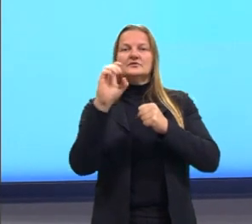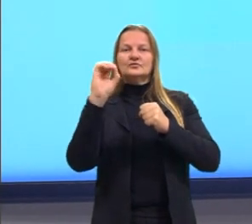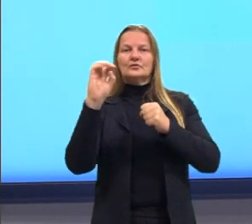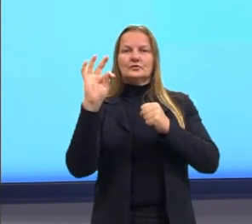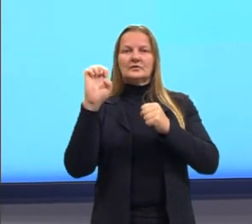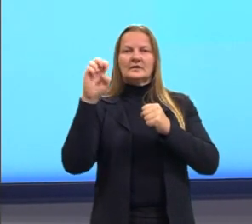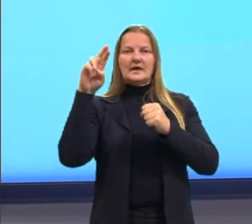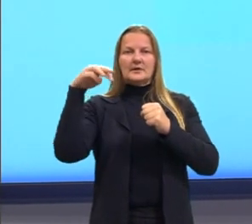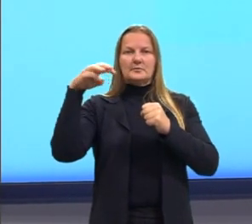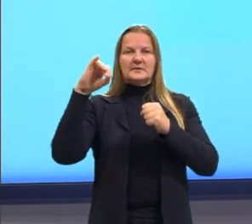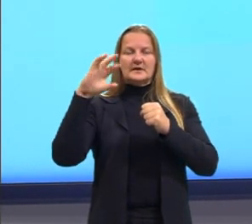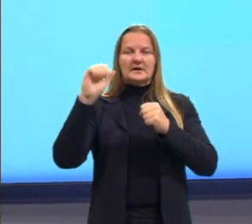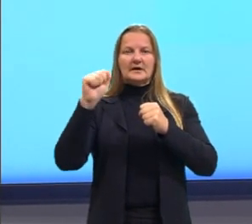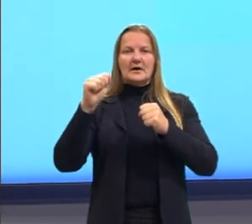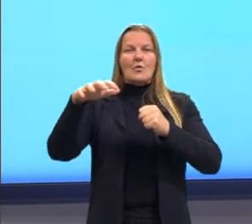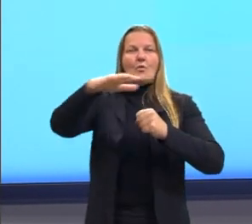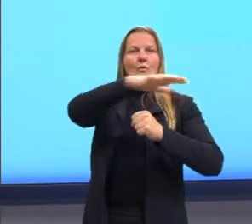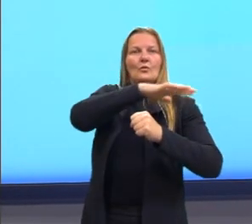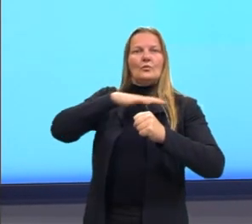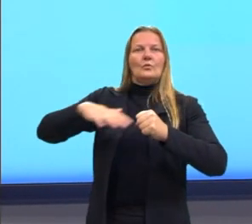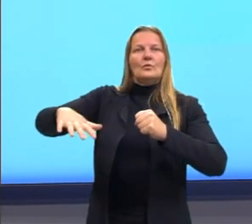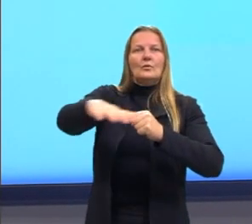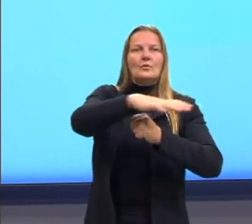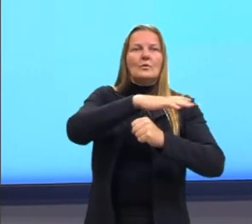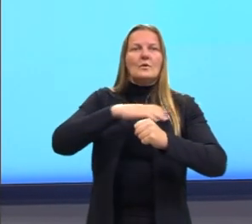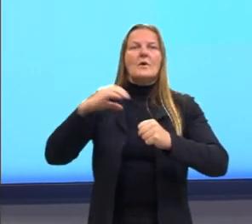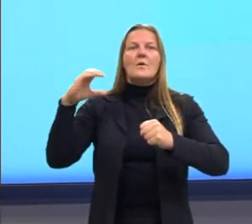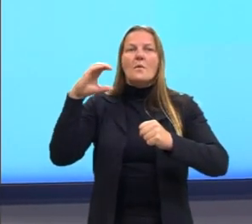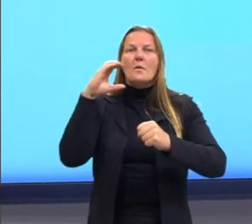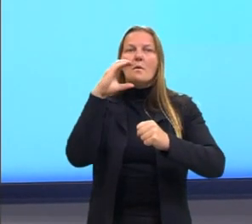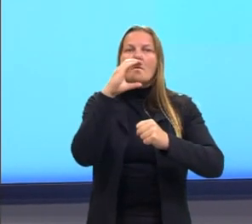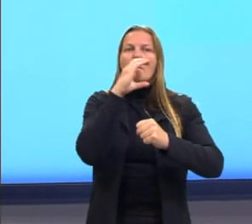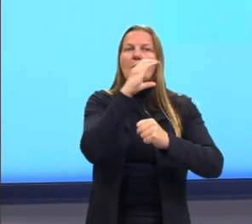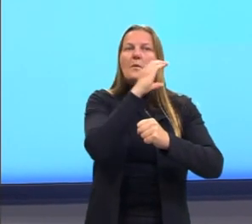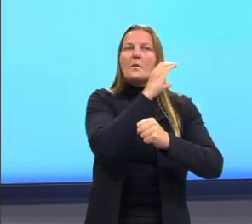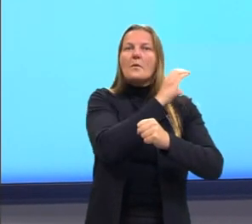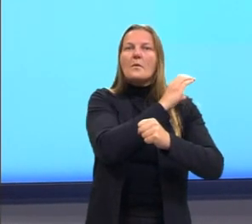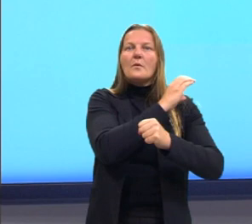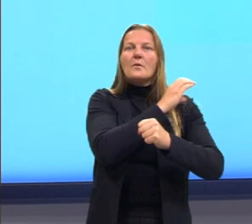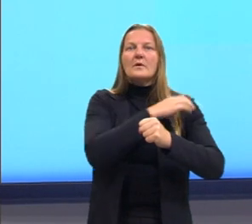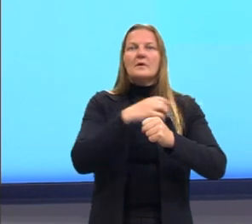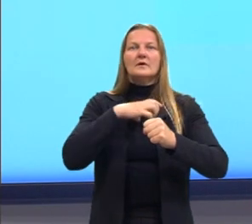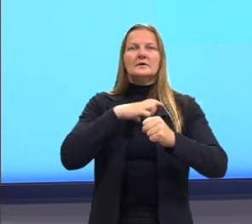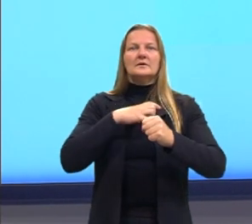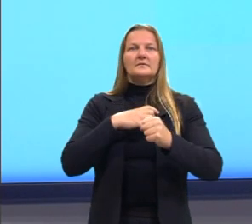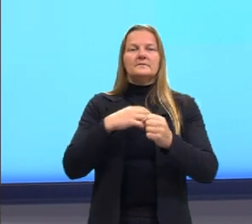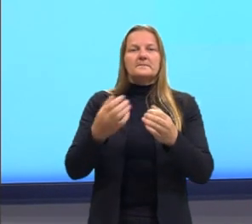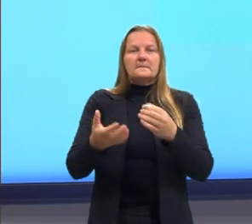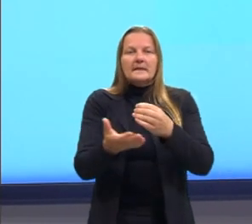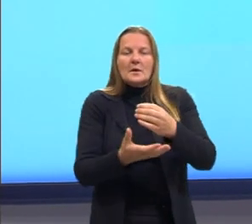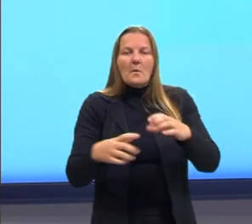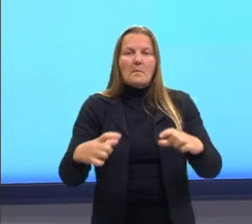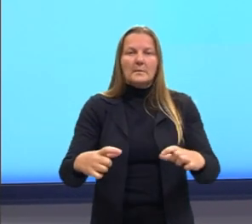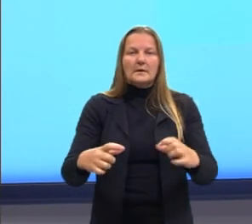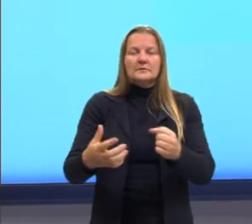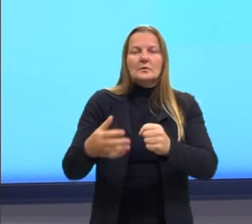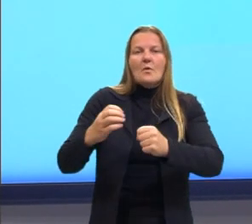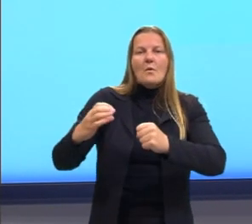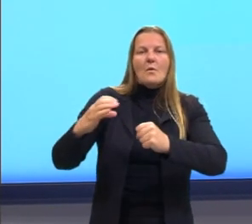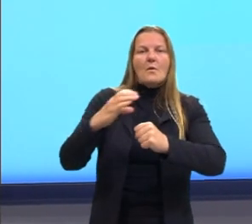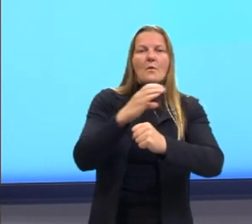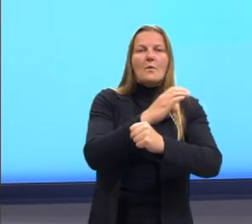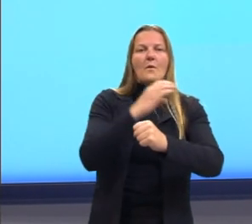ela aquece o ambiente ela vai esse frasco ele vai a gente vai sentir que ele aqueceu ele vai ficar morno Então